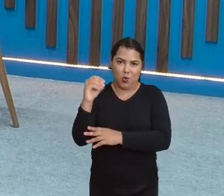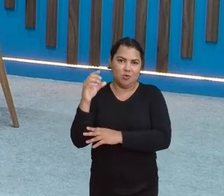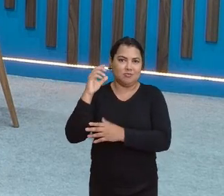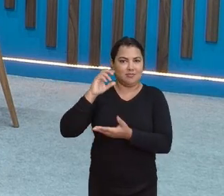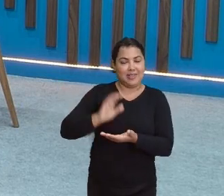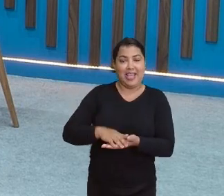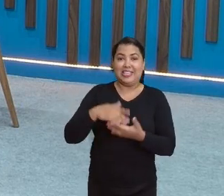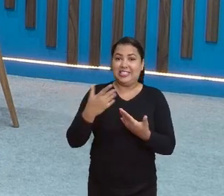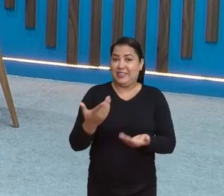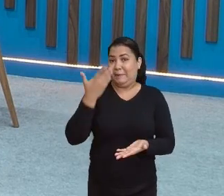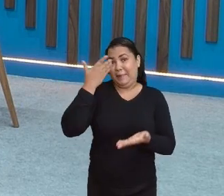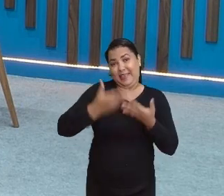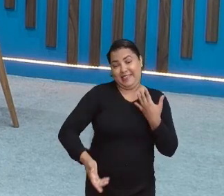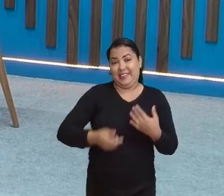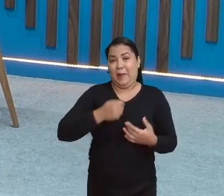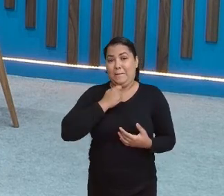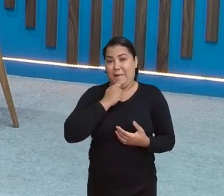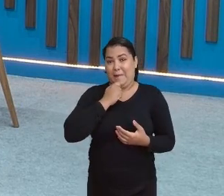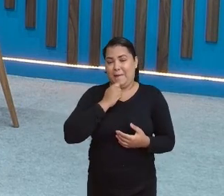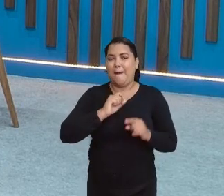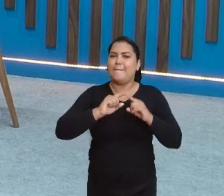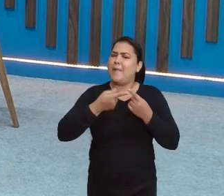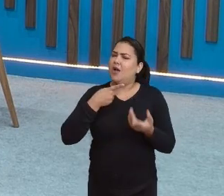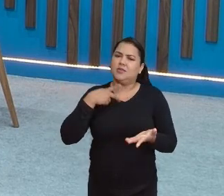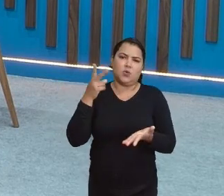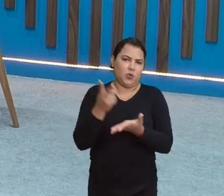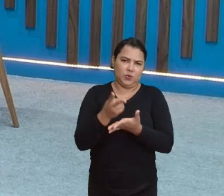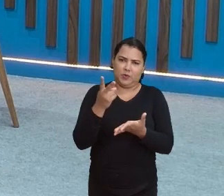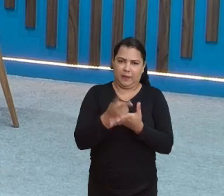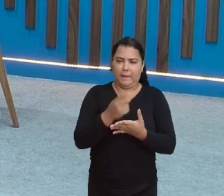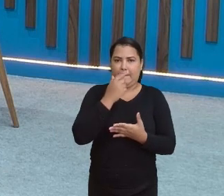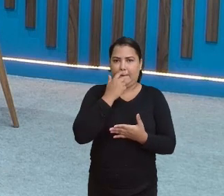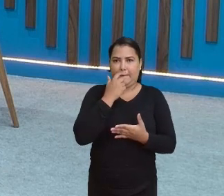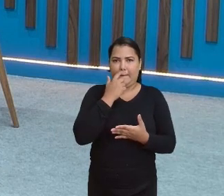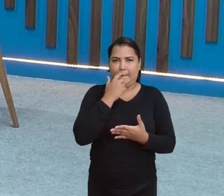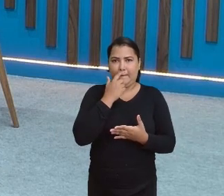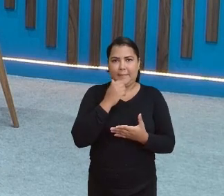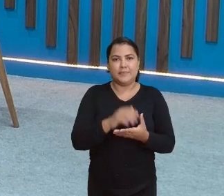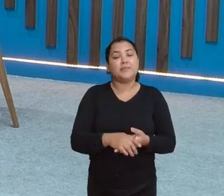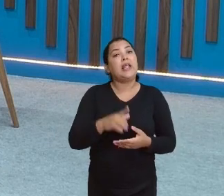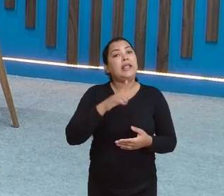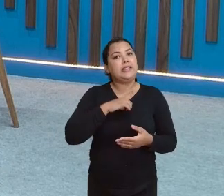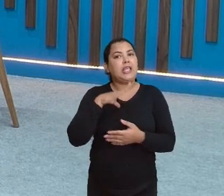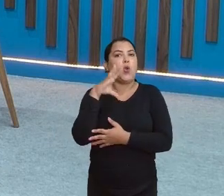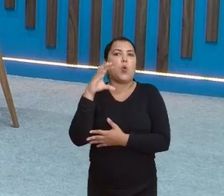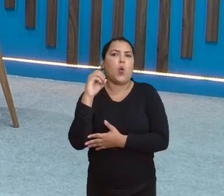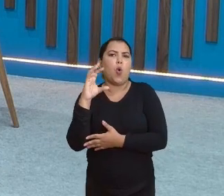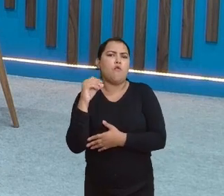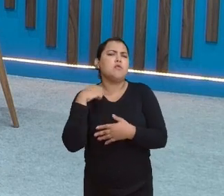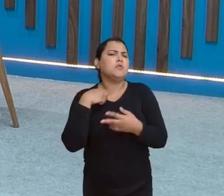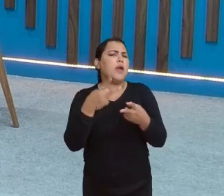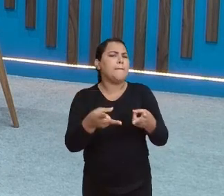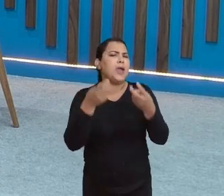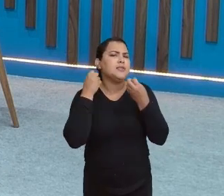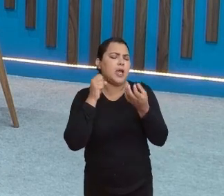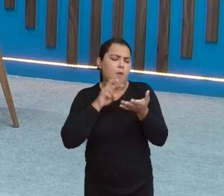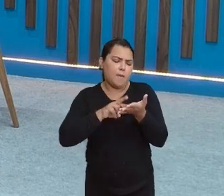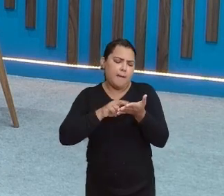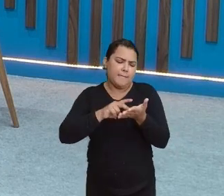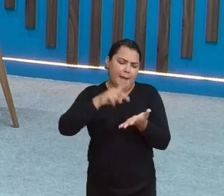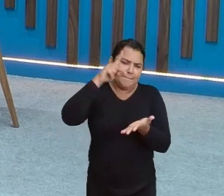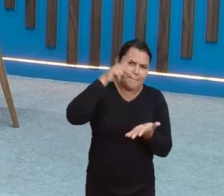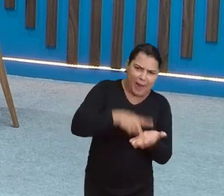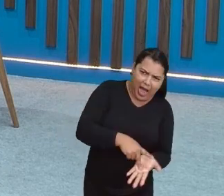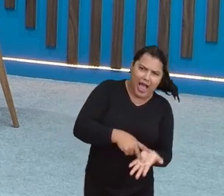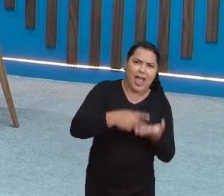ficou sem o microfone, mas aí a gente segue, né? A gente tem o coco, né? Você vê que o passo é tão firme